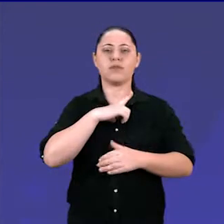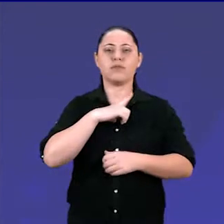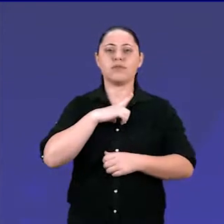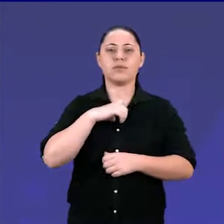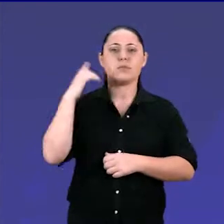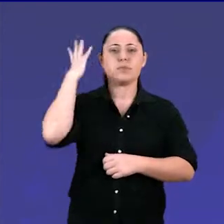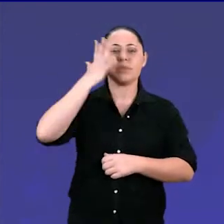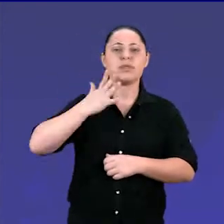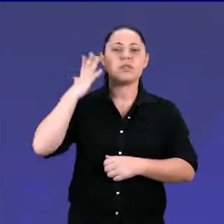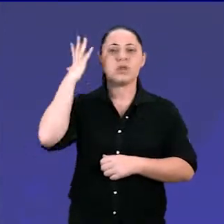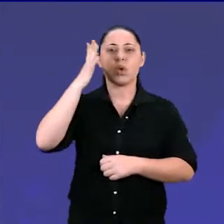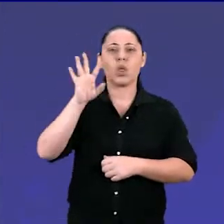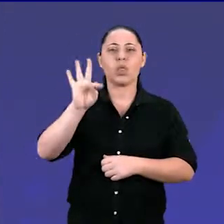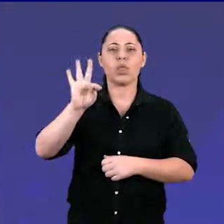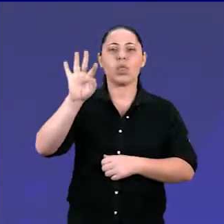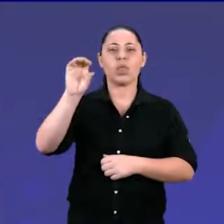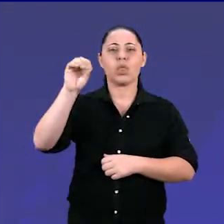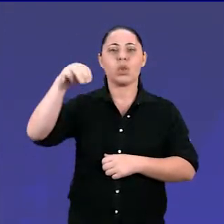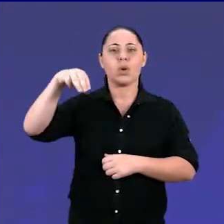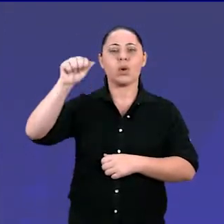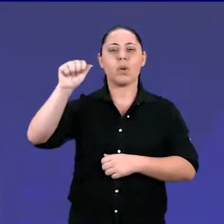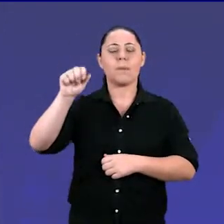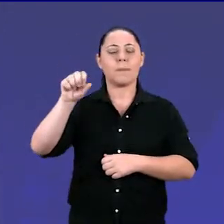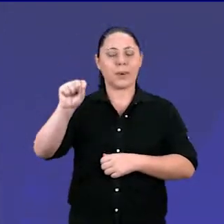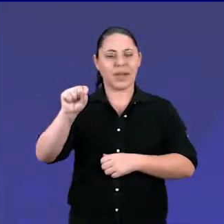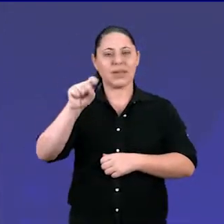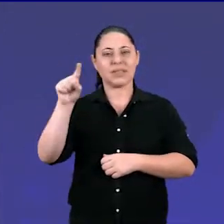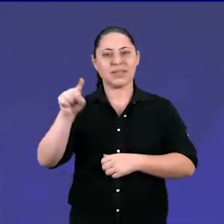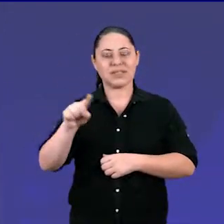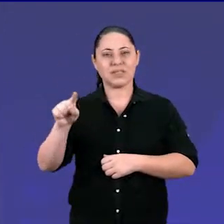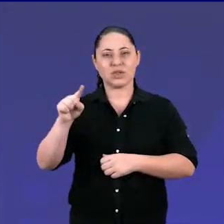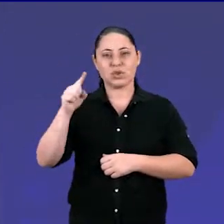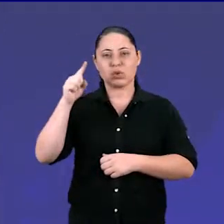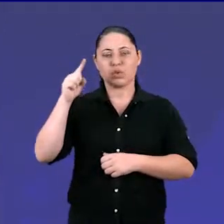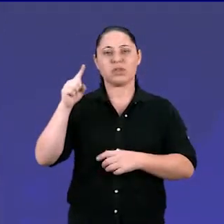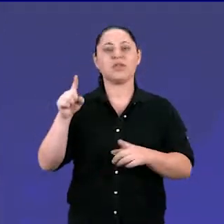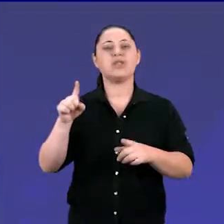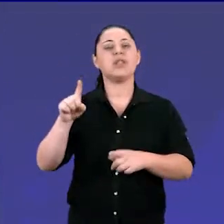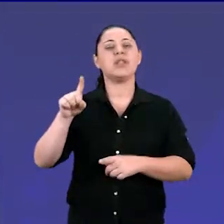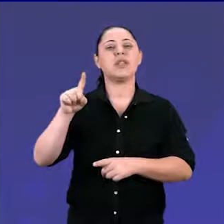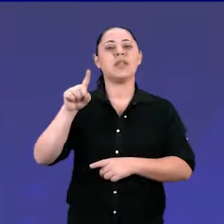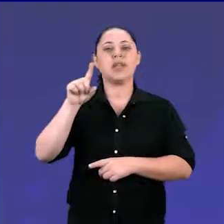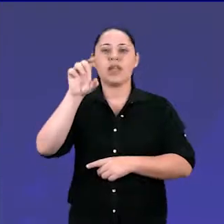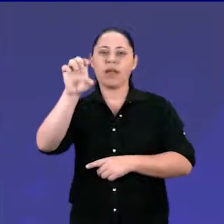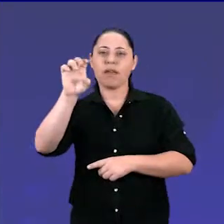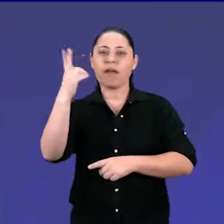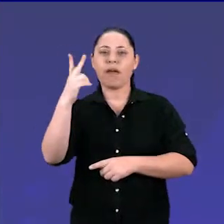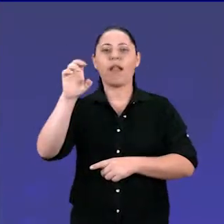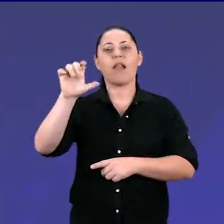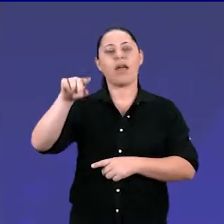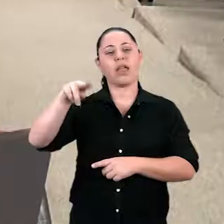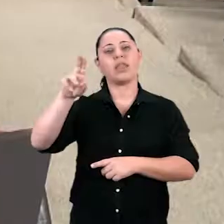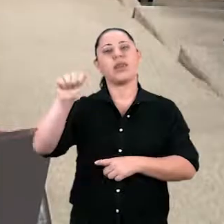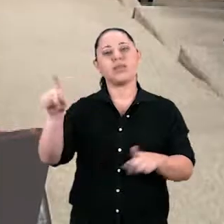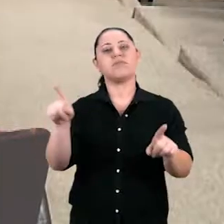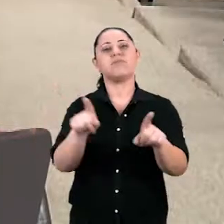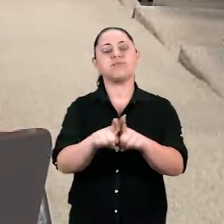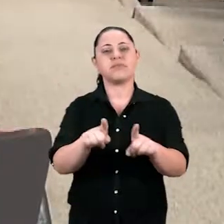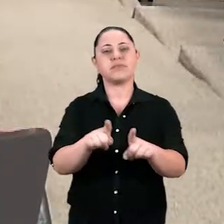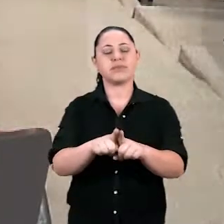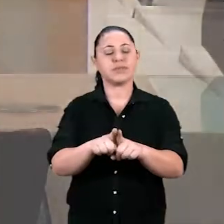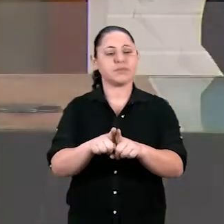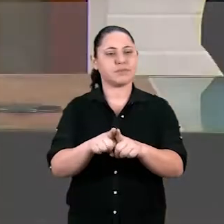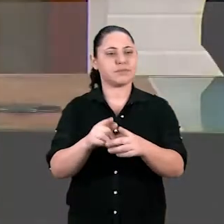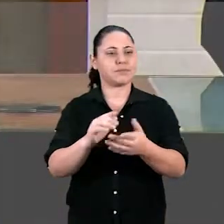Dr. Tomás Pablo Jordan Dias, do Chile, e a professora doutora Helena Gomes, da Argentina. Confira. É com